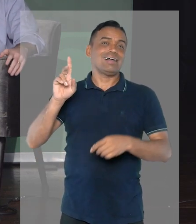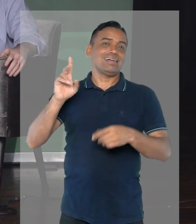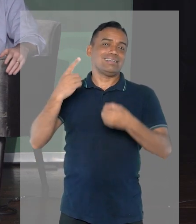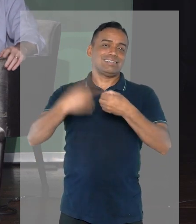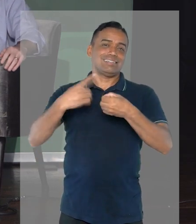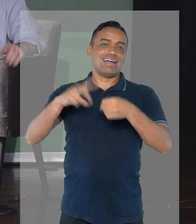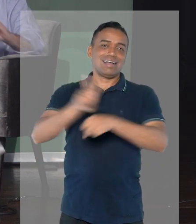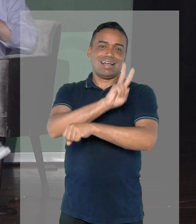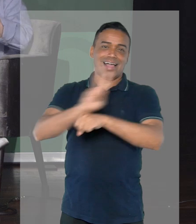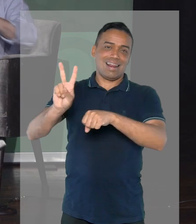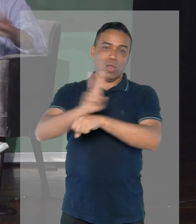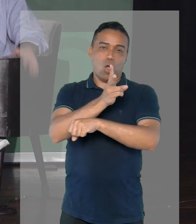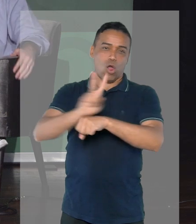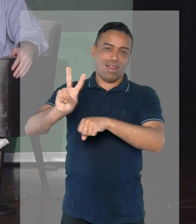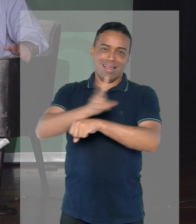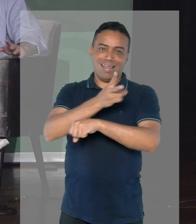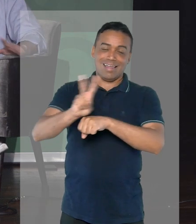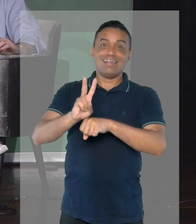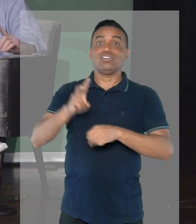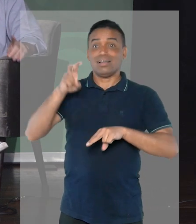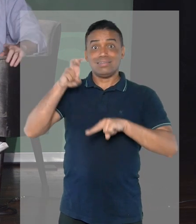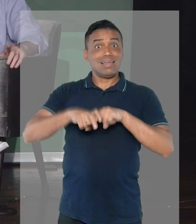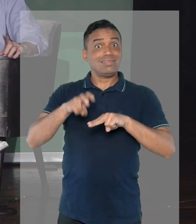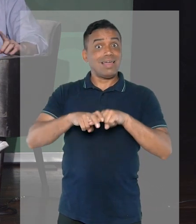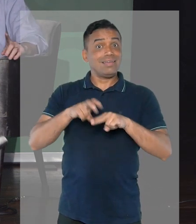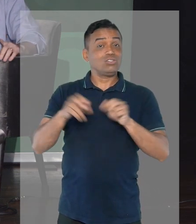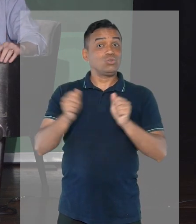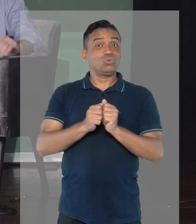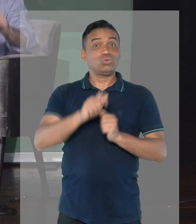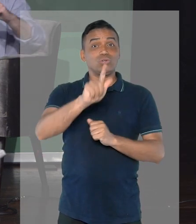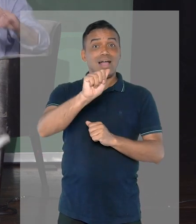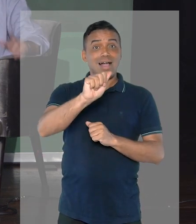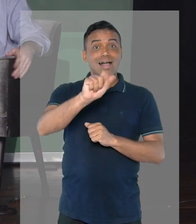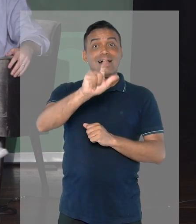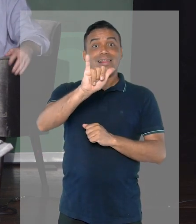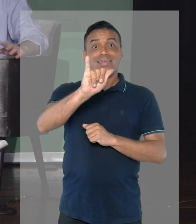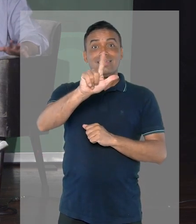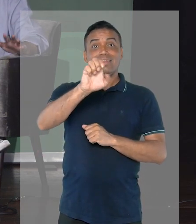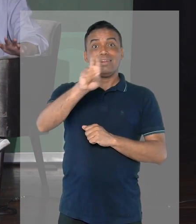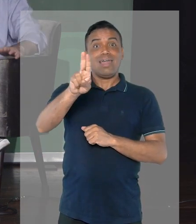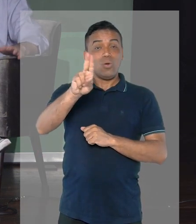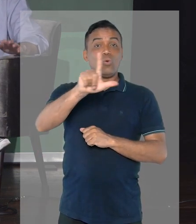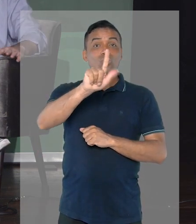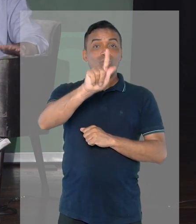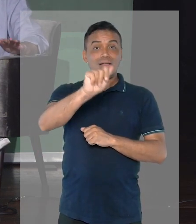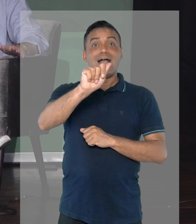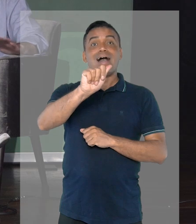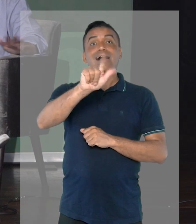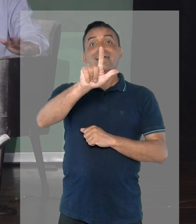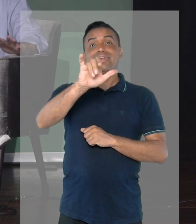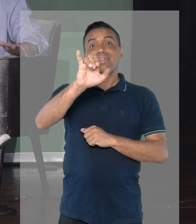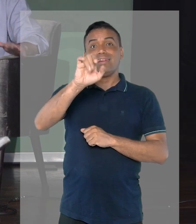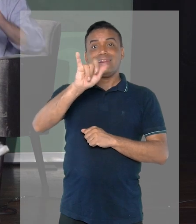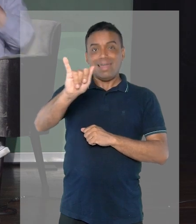eu fui... Não, tudo bem, mas eu já sentei na cadeirinha do Galileu Galilei, assim. Quase me queimaram vivo já por me declarar